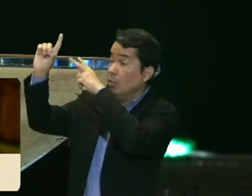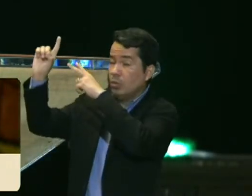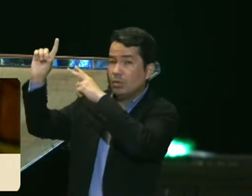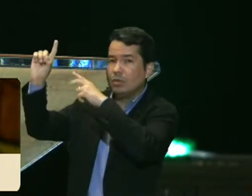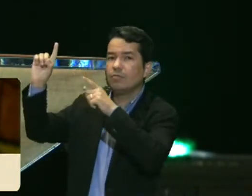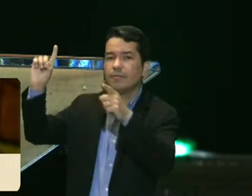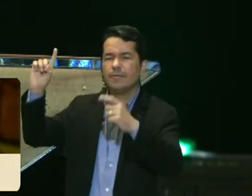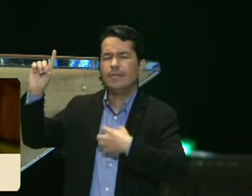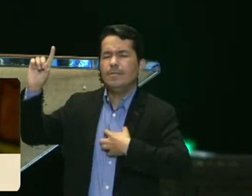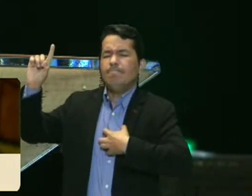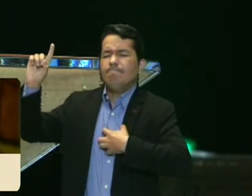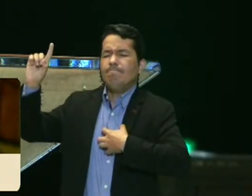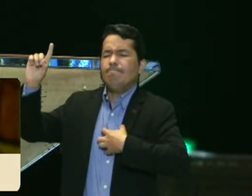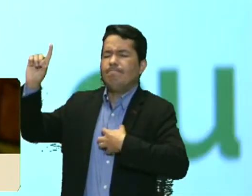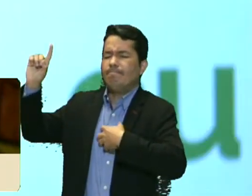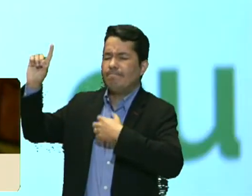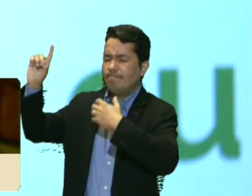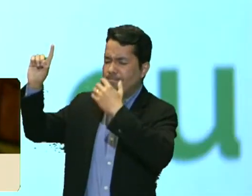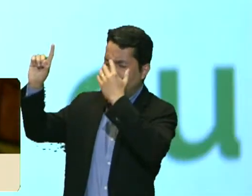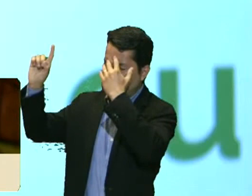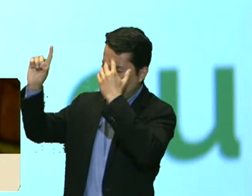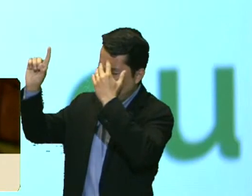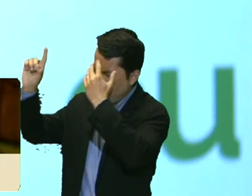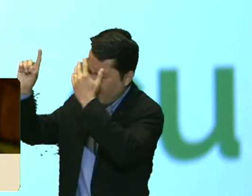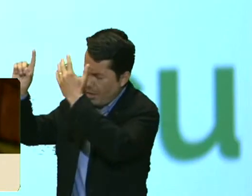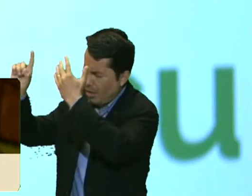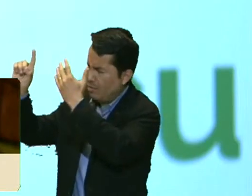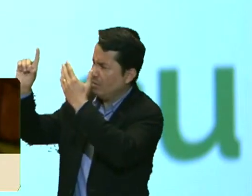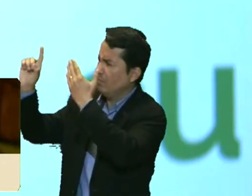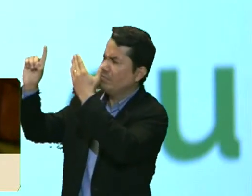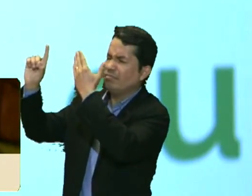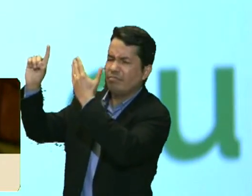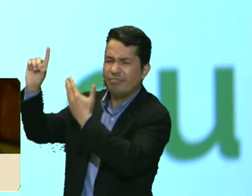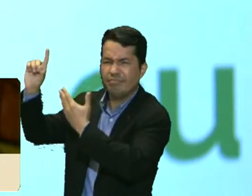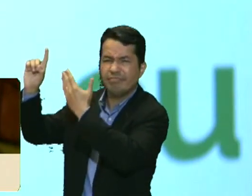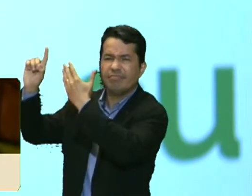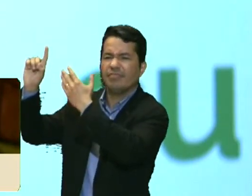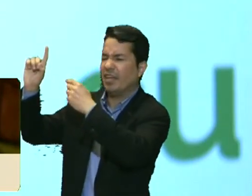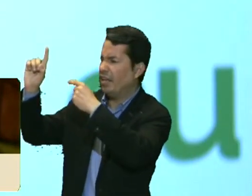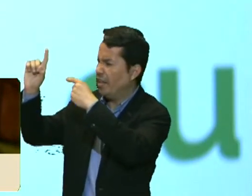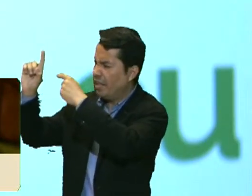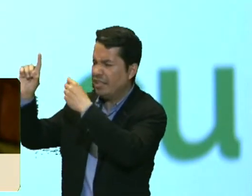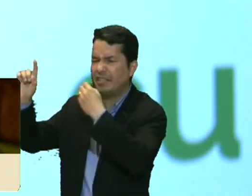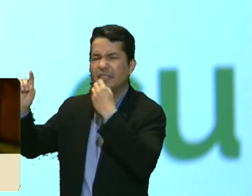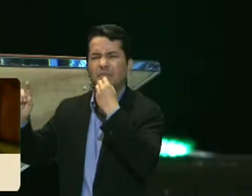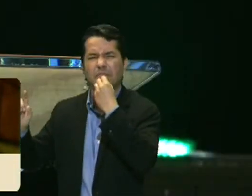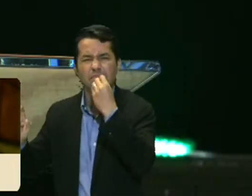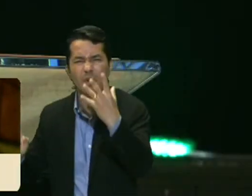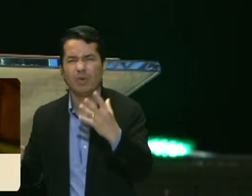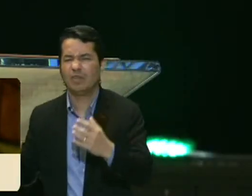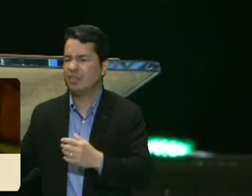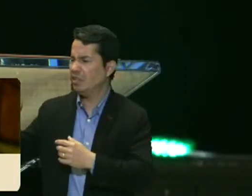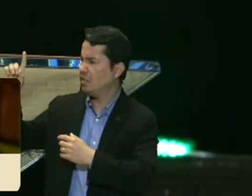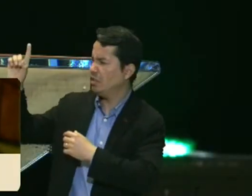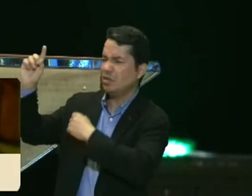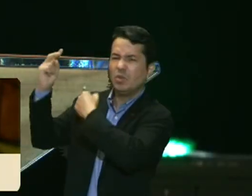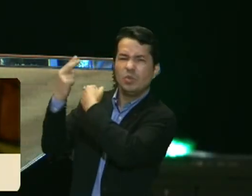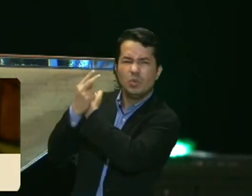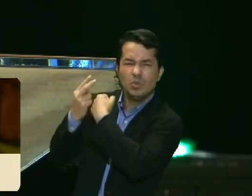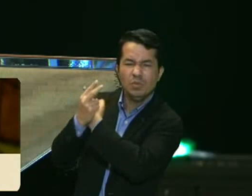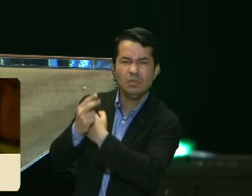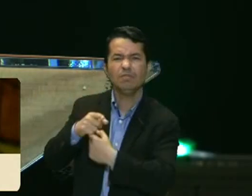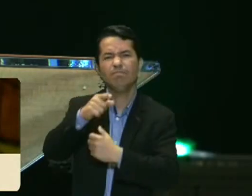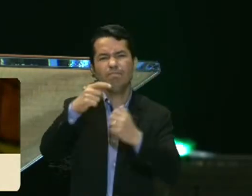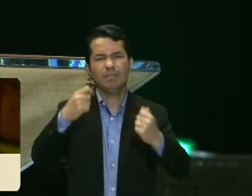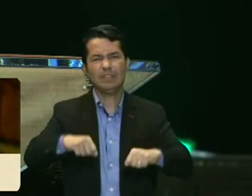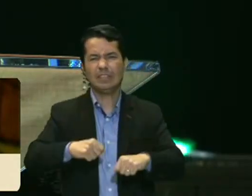se o nosso Deus é um Deus de bondade e de cuidado, agradeça a Ele, mesmo